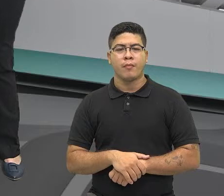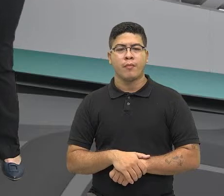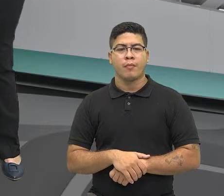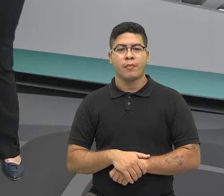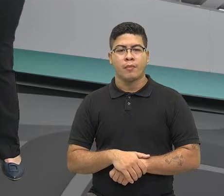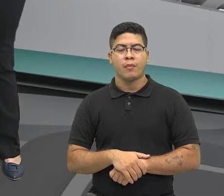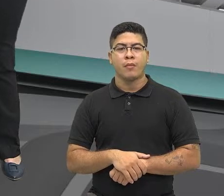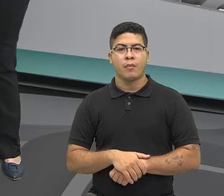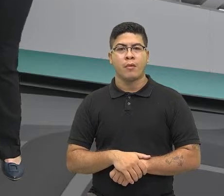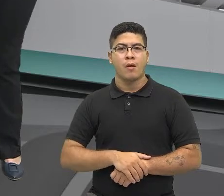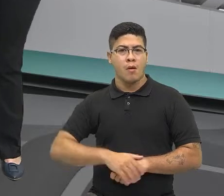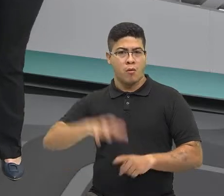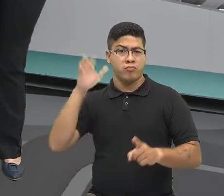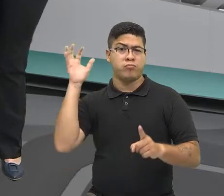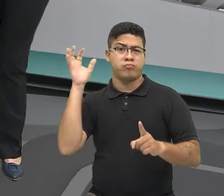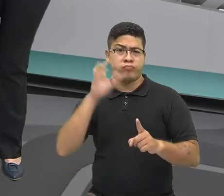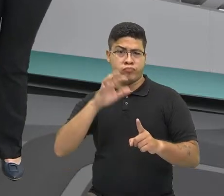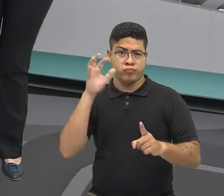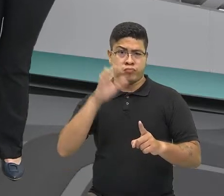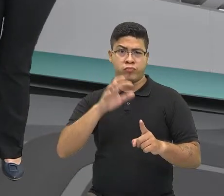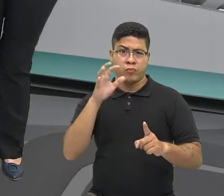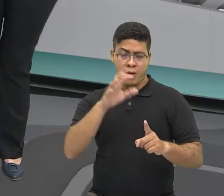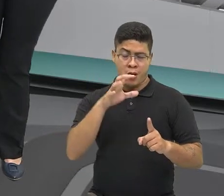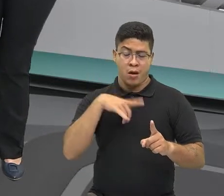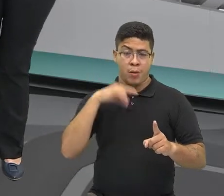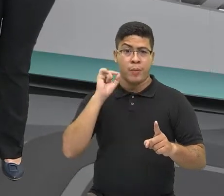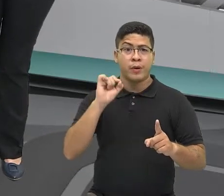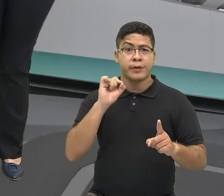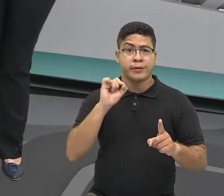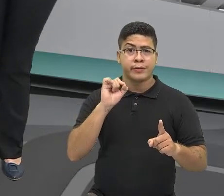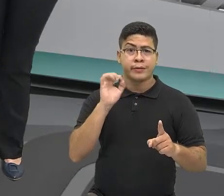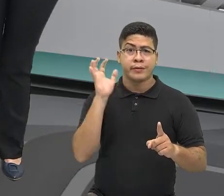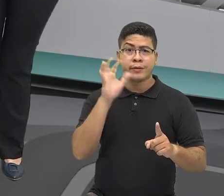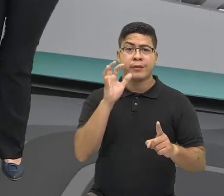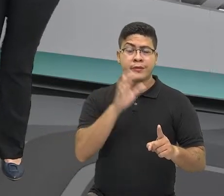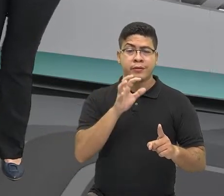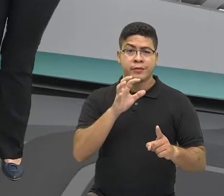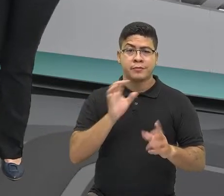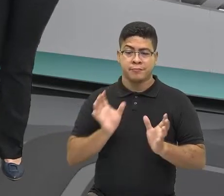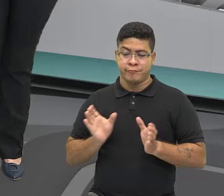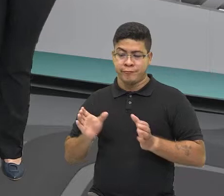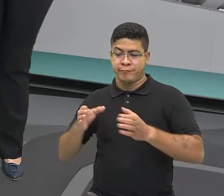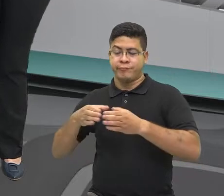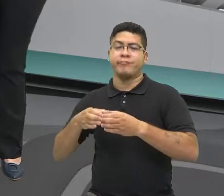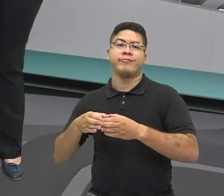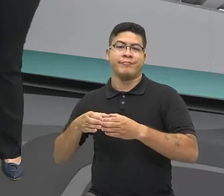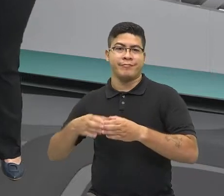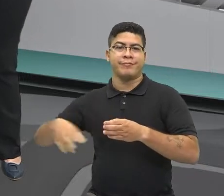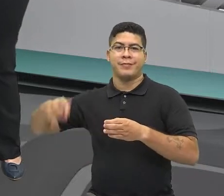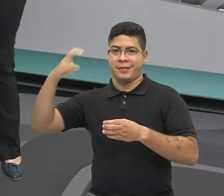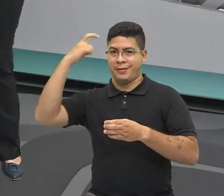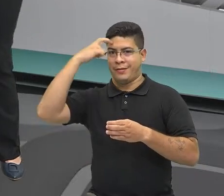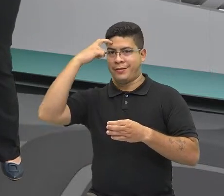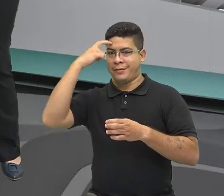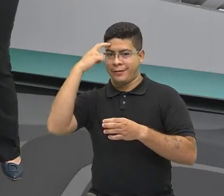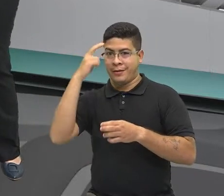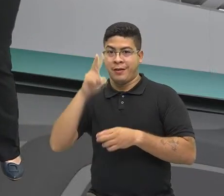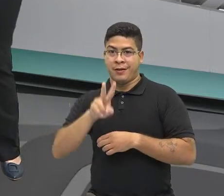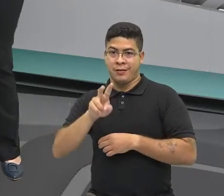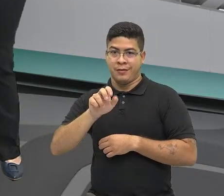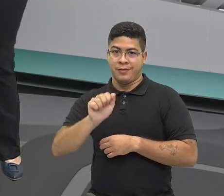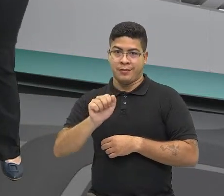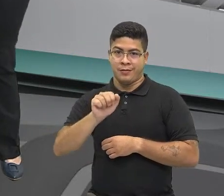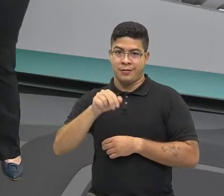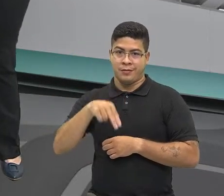pelos movimentos de vanguarda que ocorreram na Europa no início dos anos 1900.